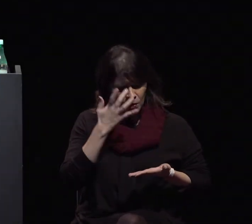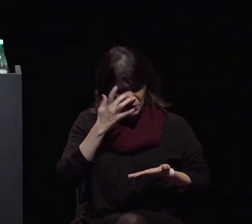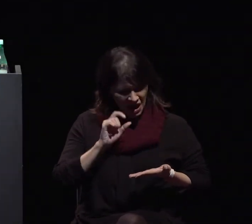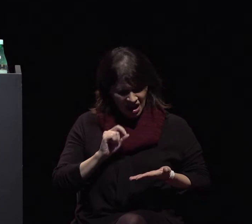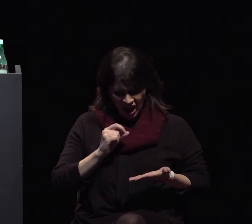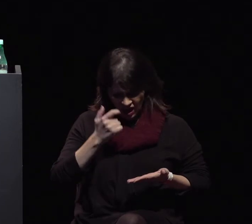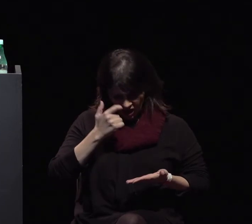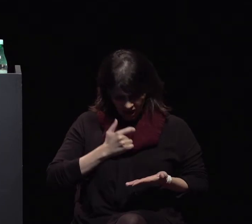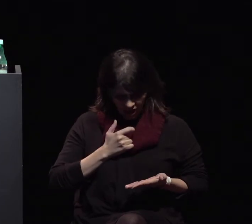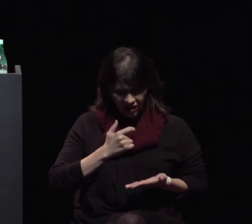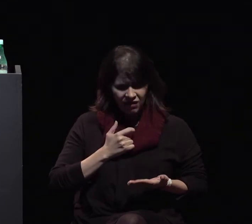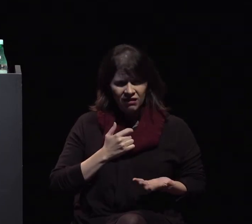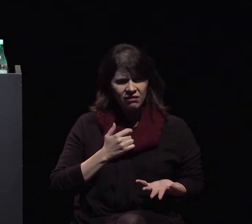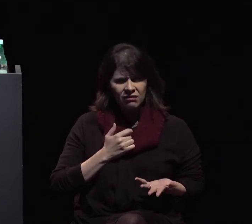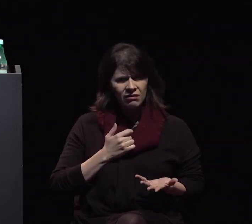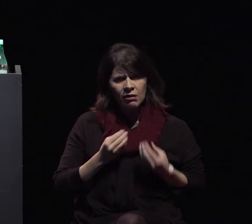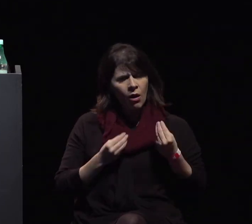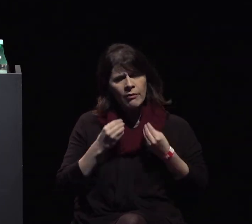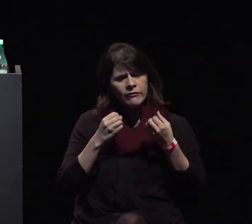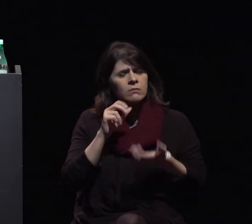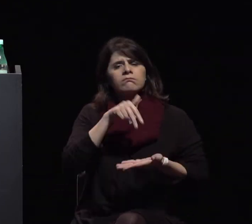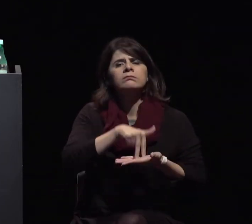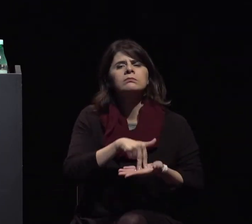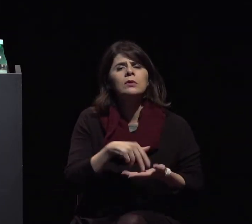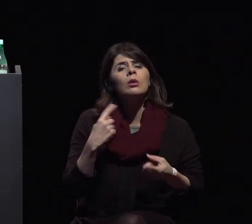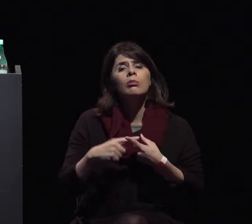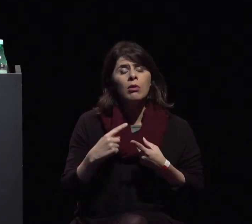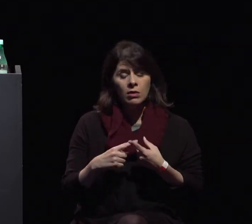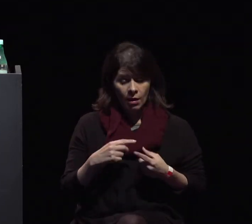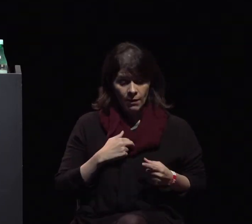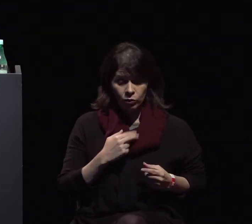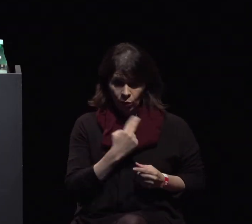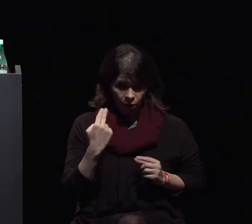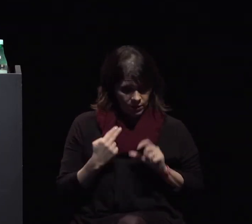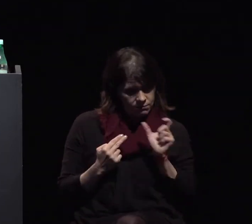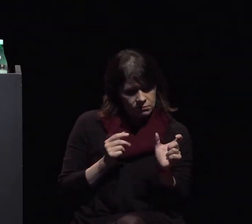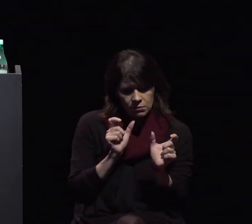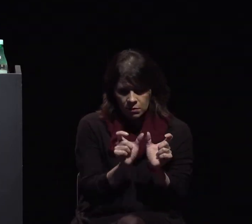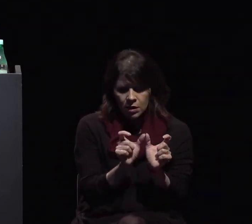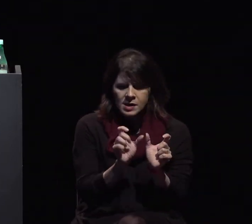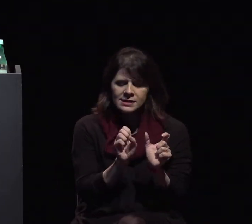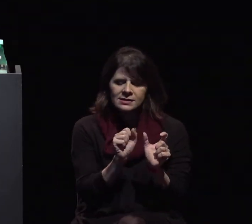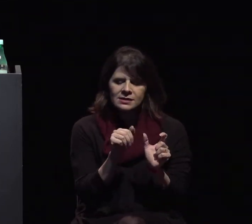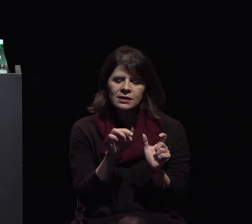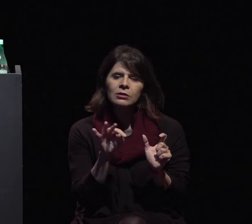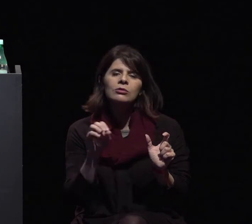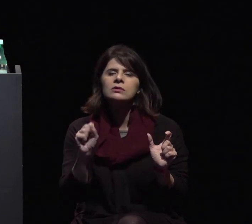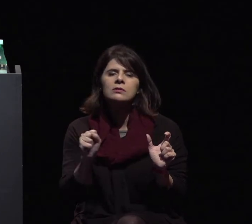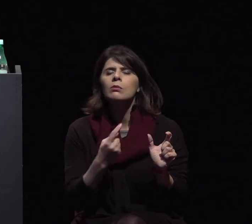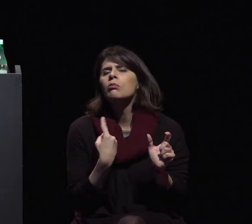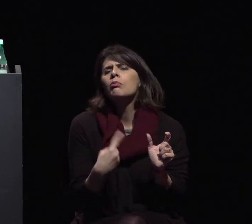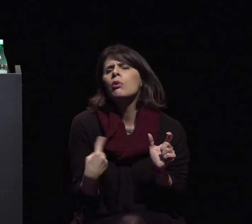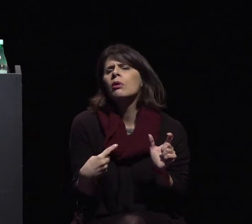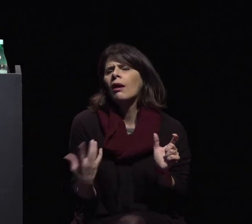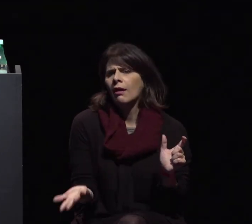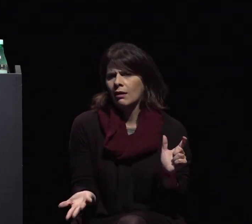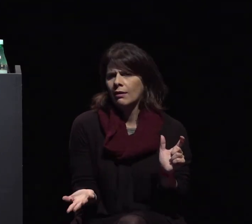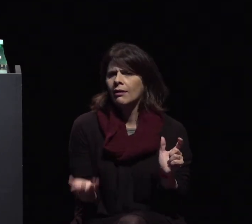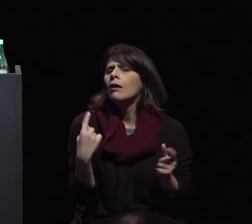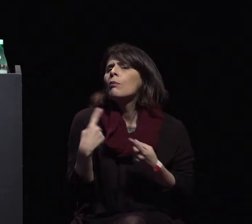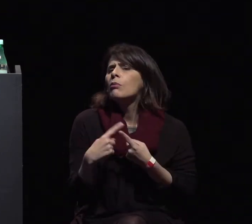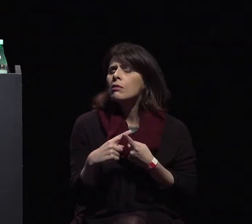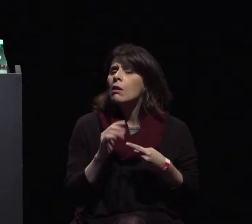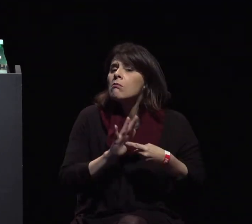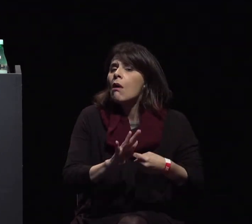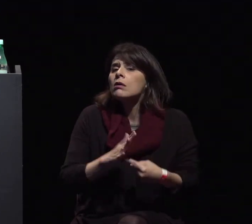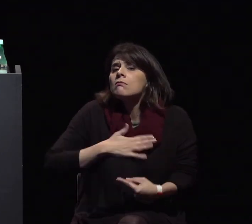dos Santos? Por que eu não tenho outro sobrenome? O que é que isso, na história do Brasil, conta sobre mim também? E onde é que eu